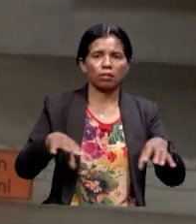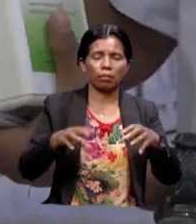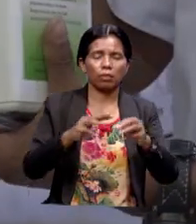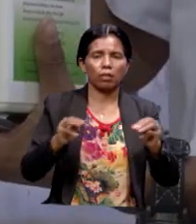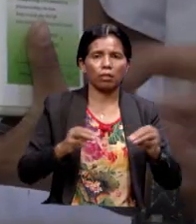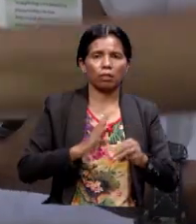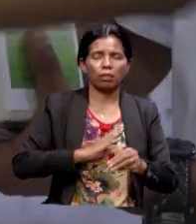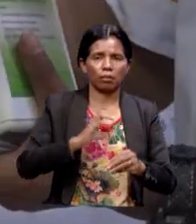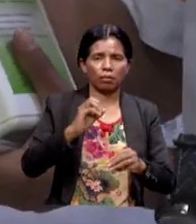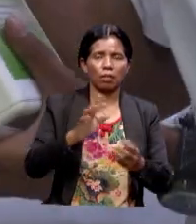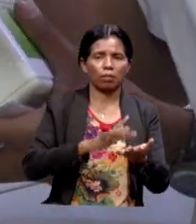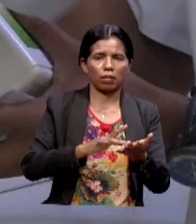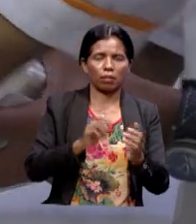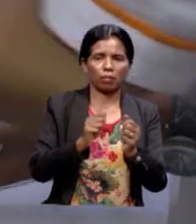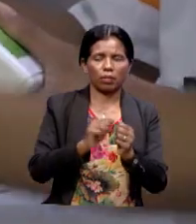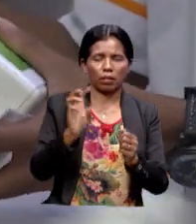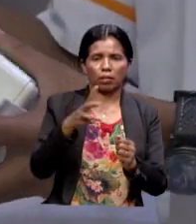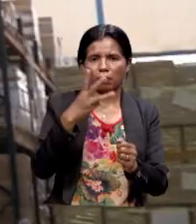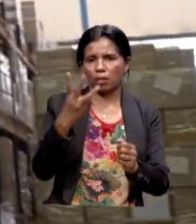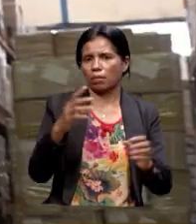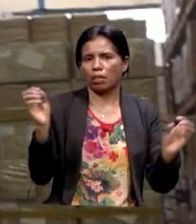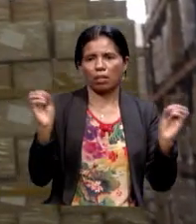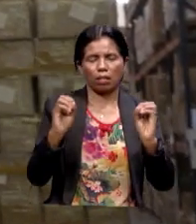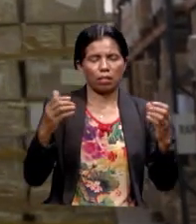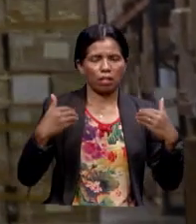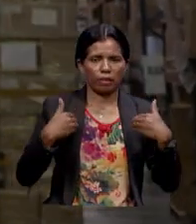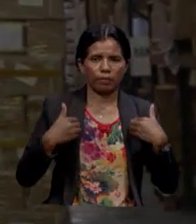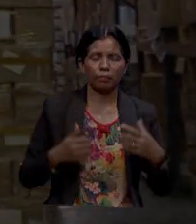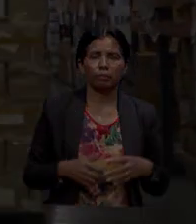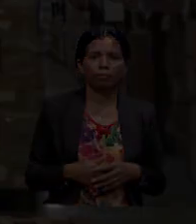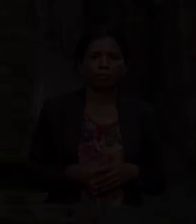Moro item sanulo resinen mac lá iha. Lamberto da Silva, GMN.